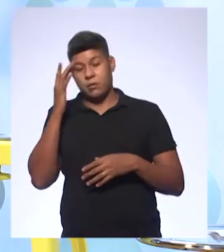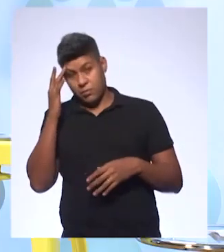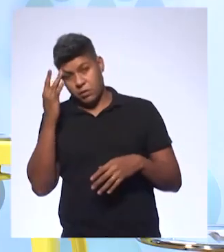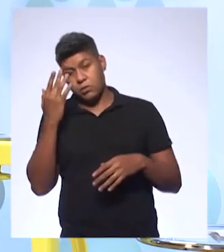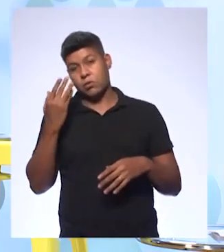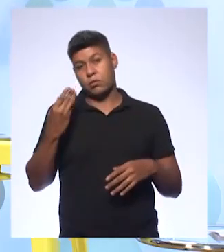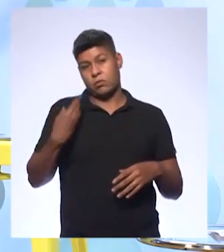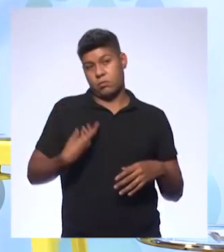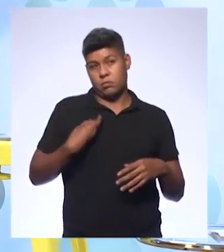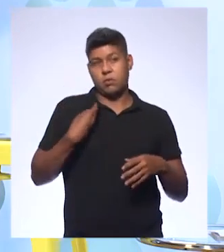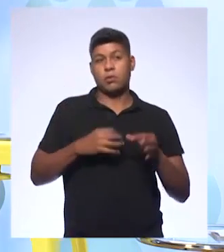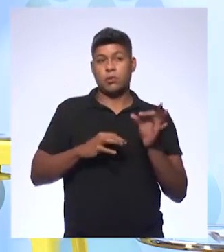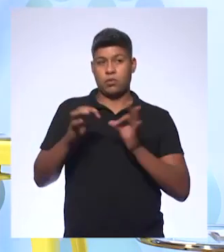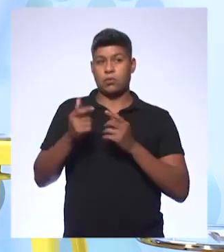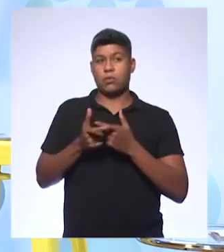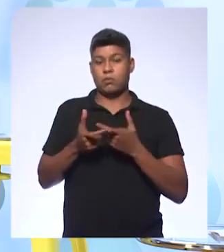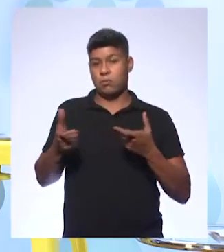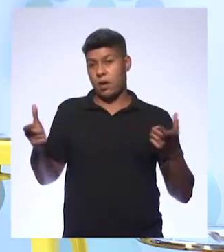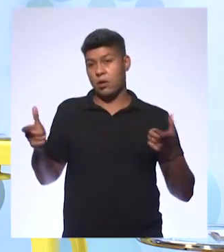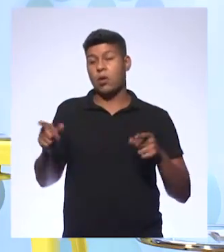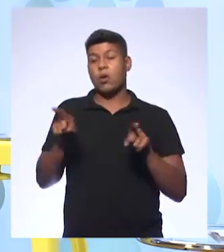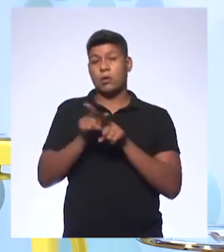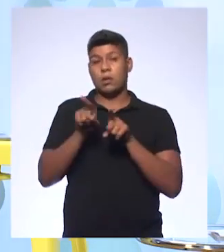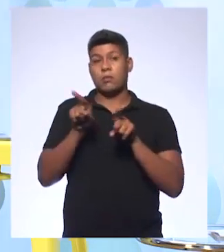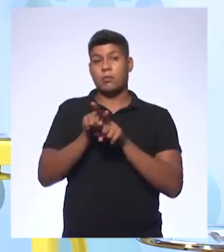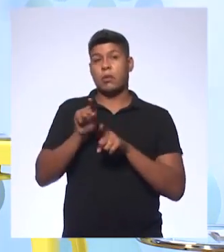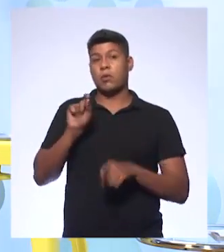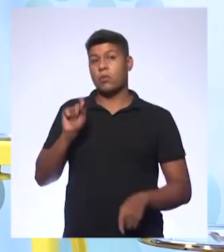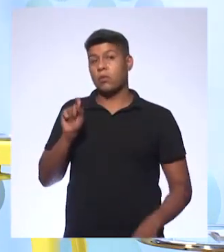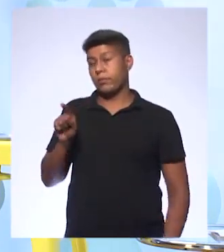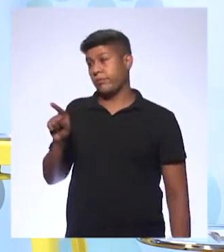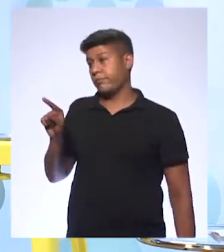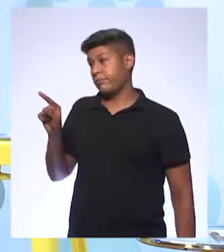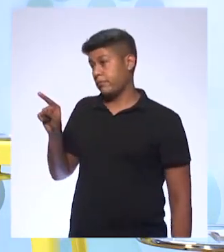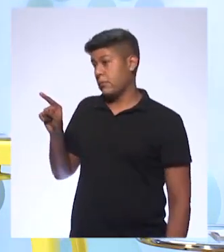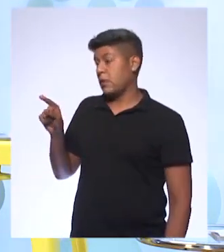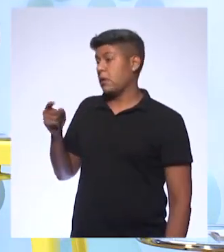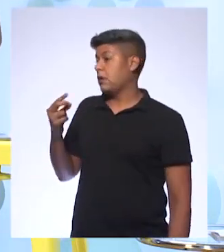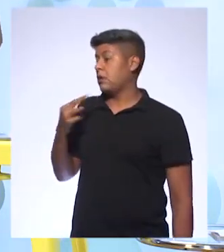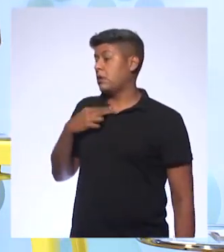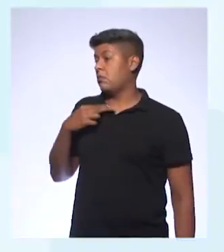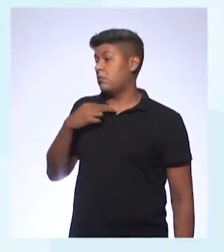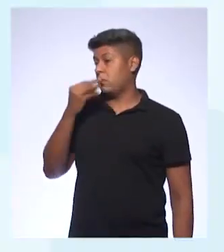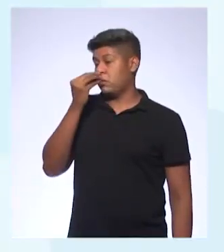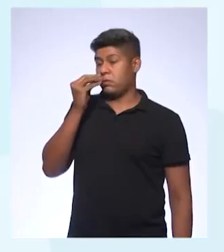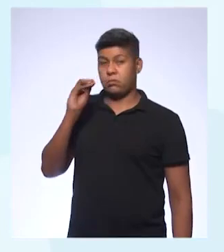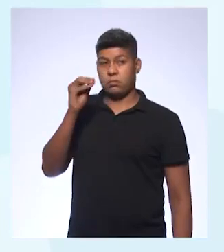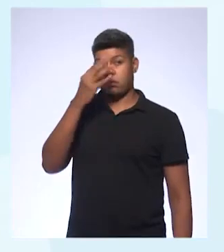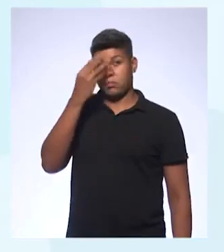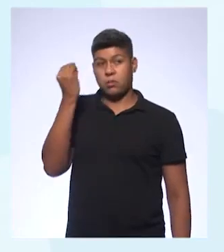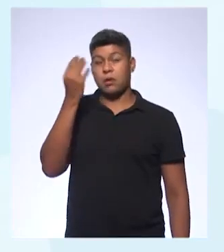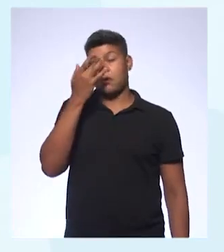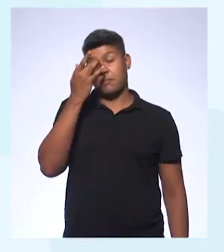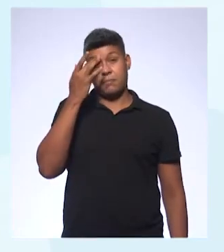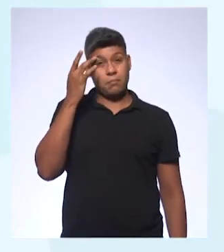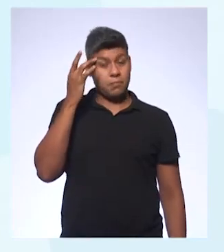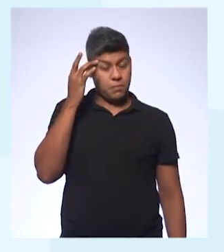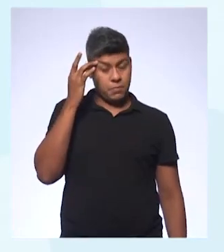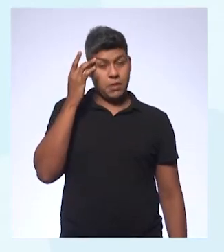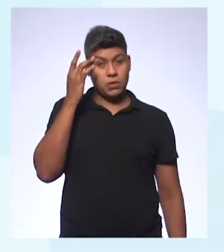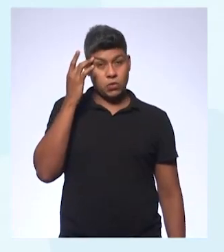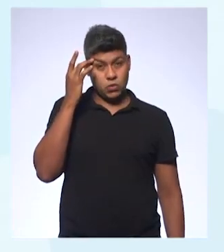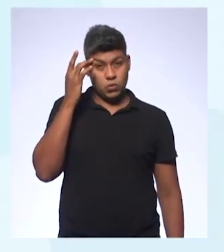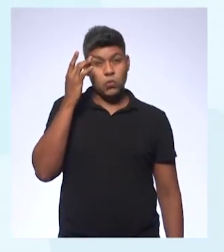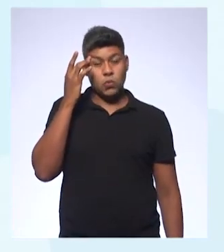uma maior estrutura, né? Nós também temos a situação que nós não podemos naturalizar, que é a situação das pessoas,